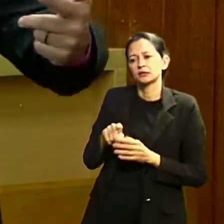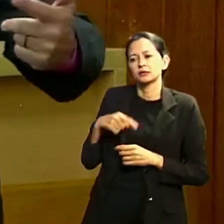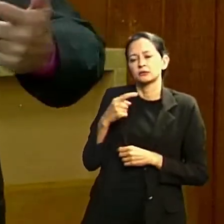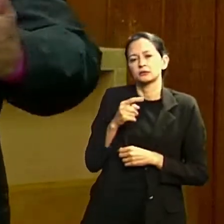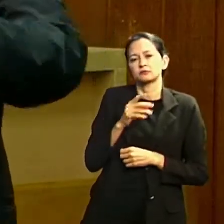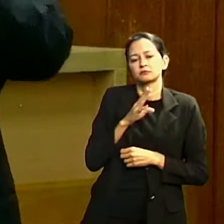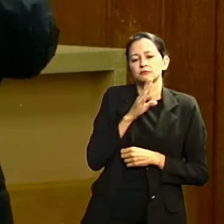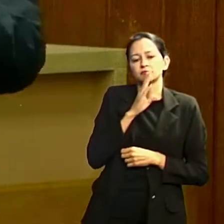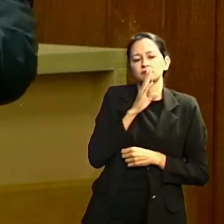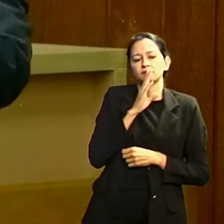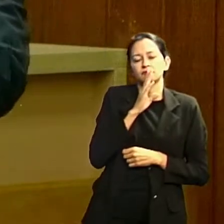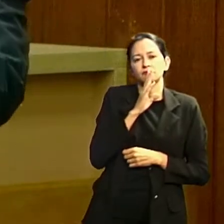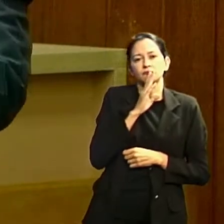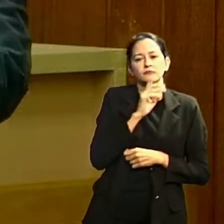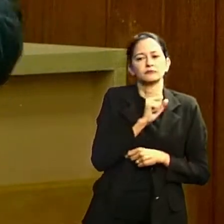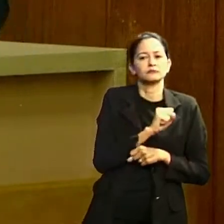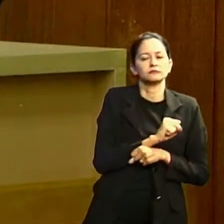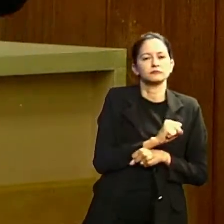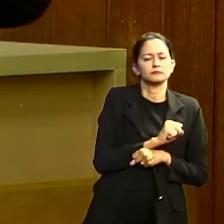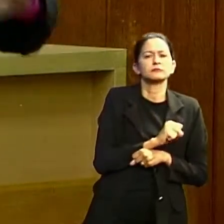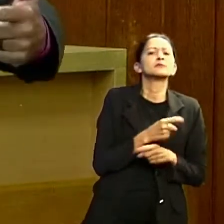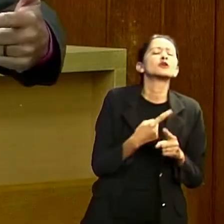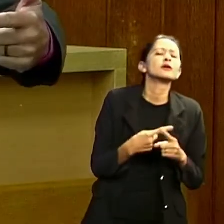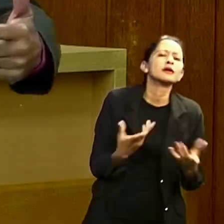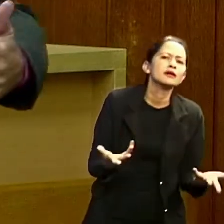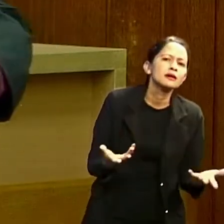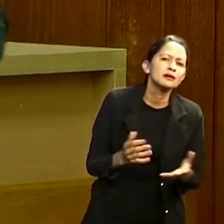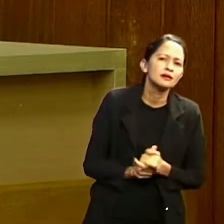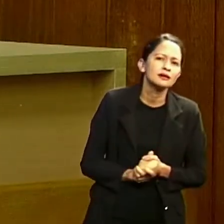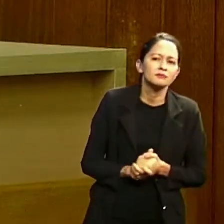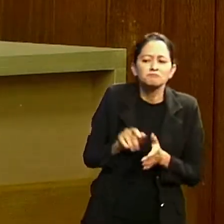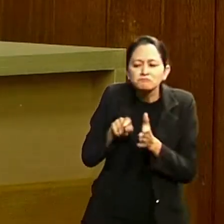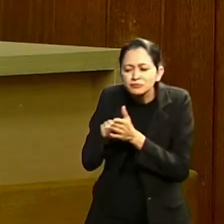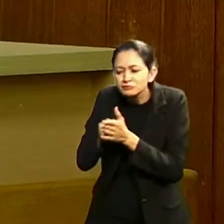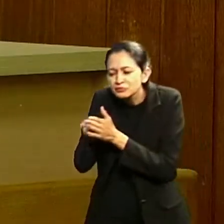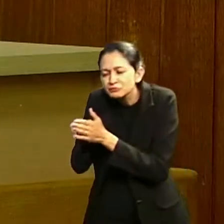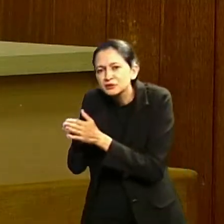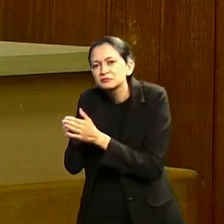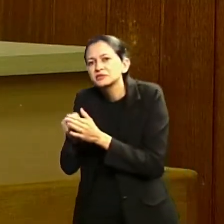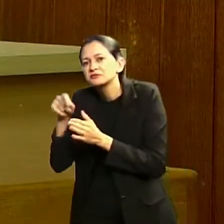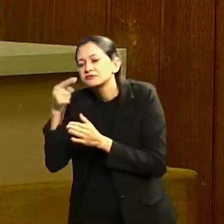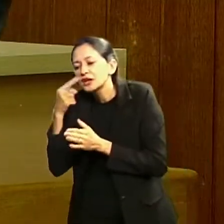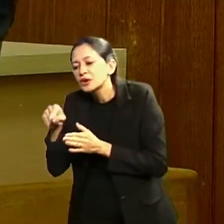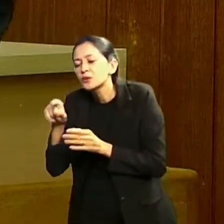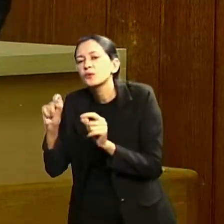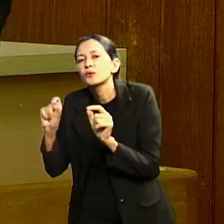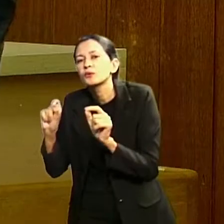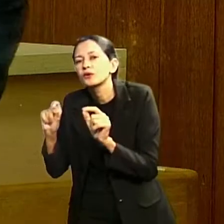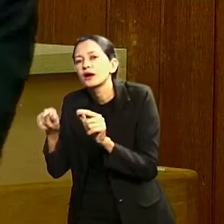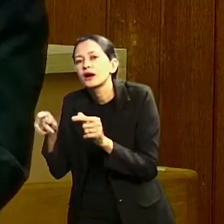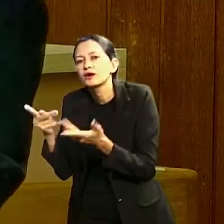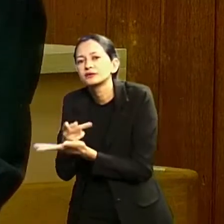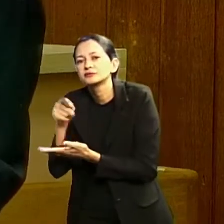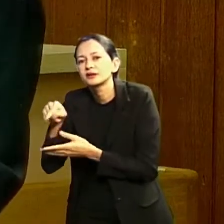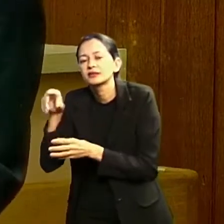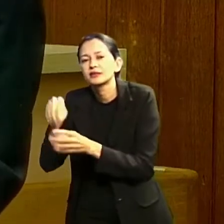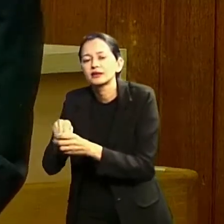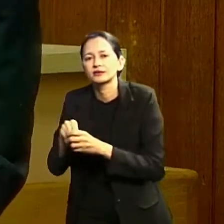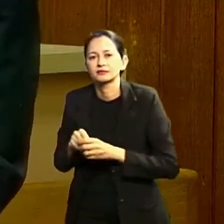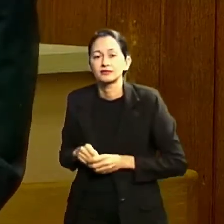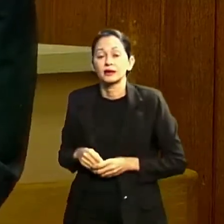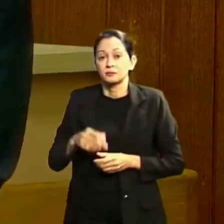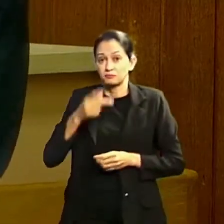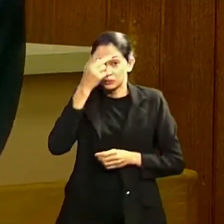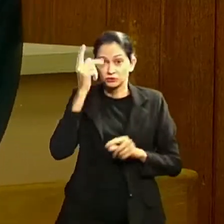engavetou? E agora nós estamos vendo servidores com salários baixos, defasados e sem o IMAS para ser